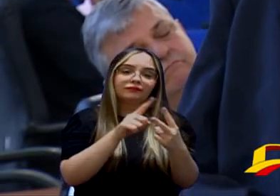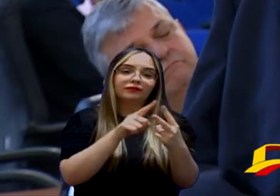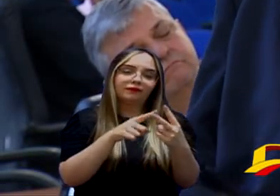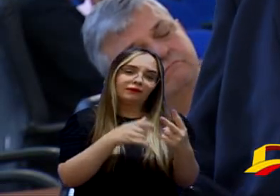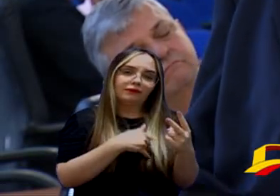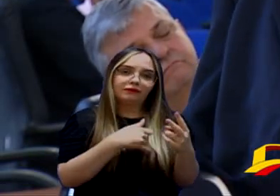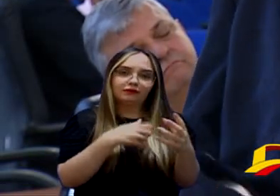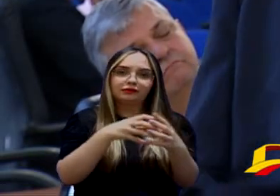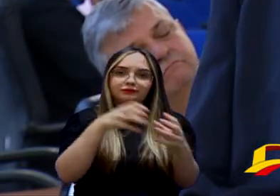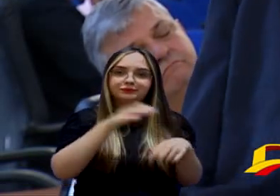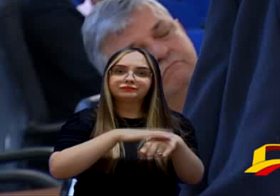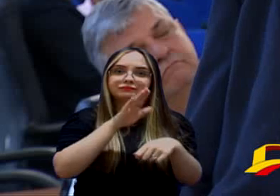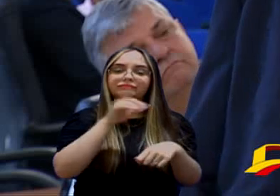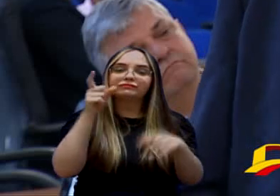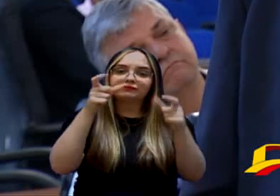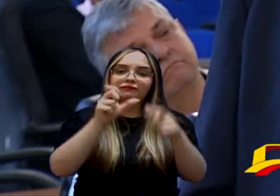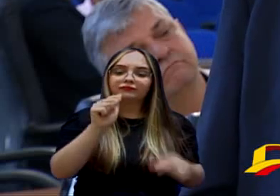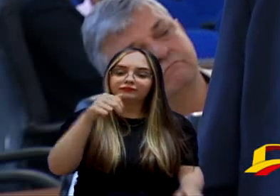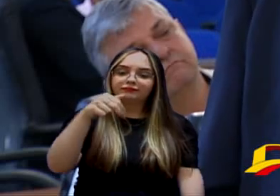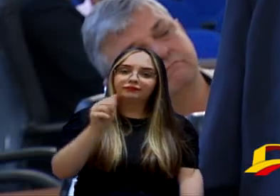casal de idosos